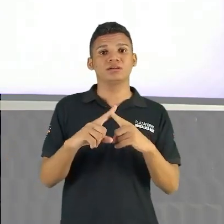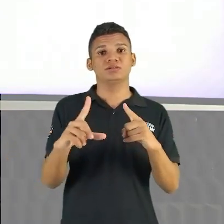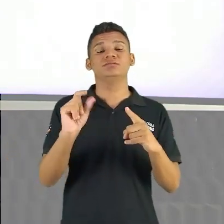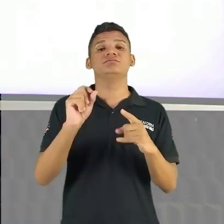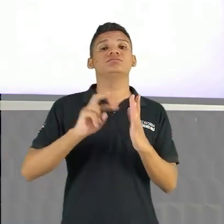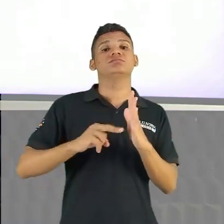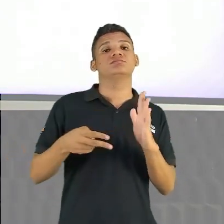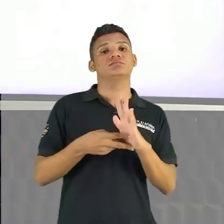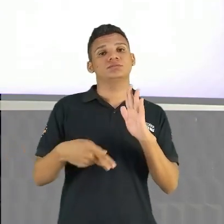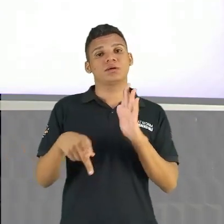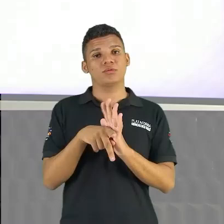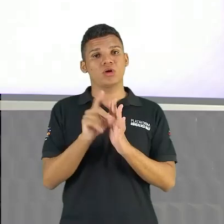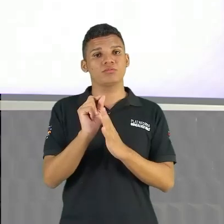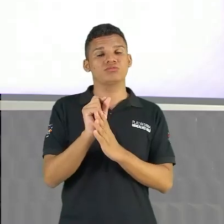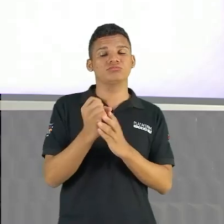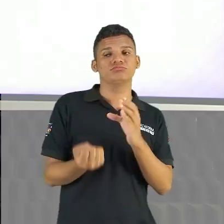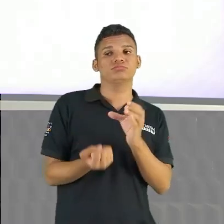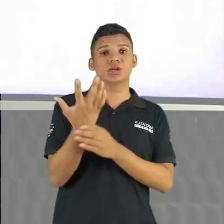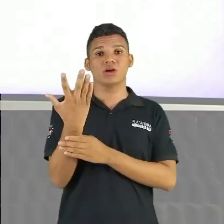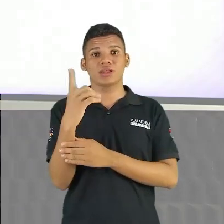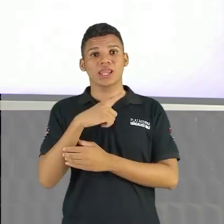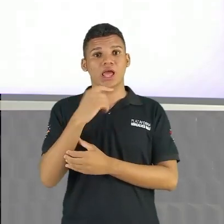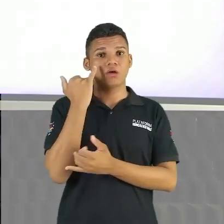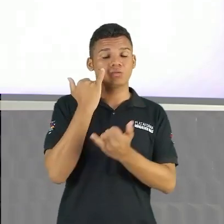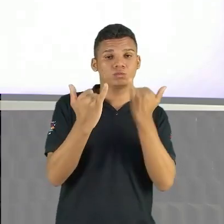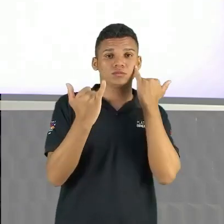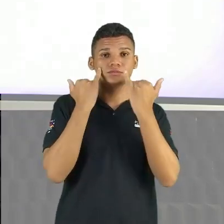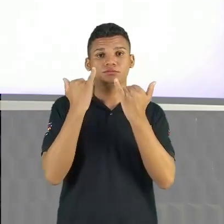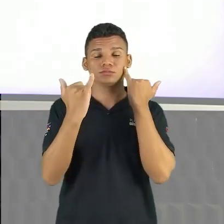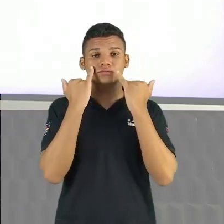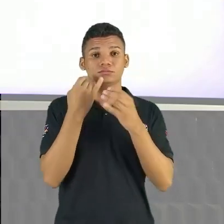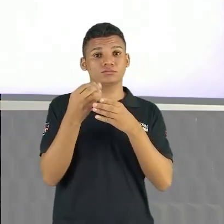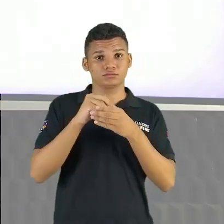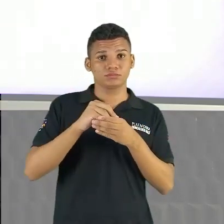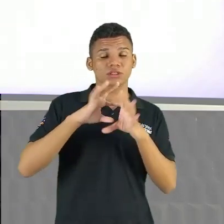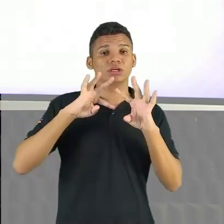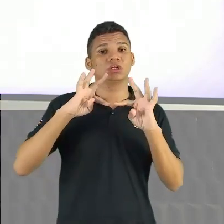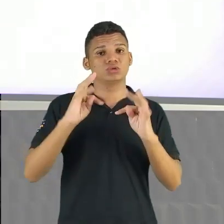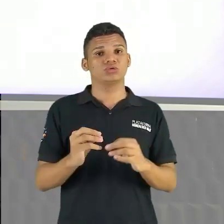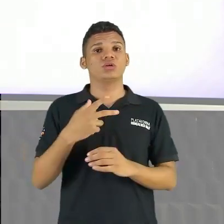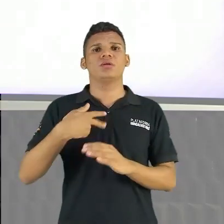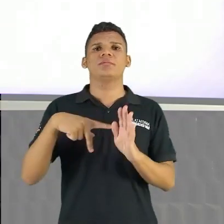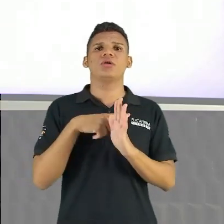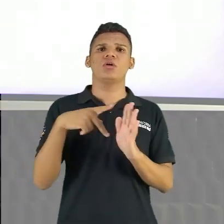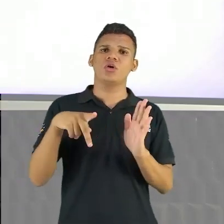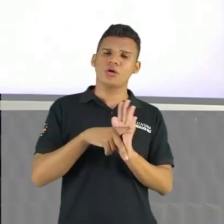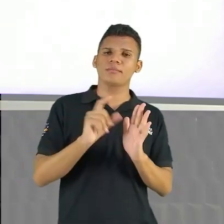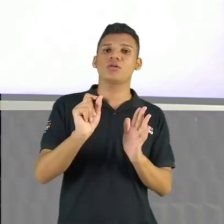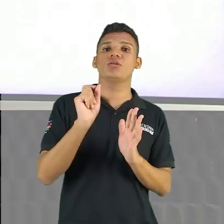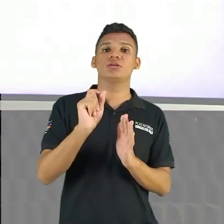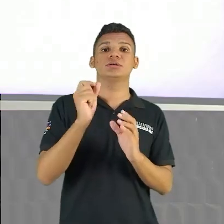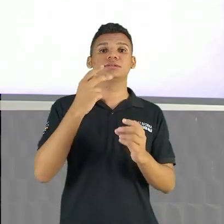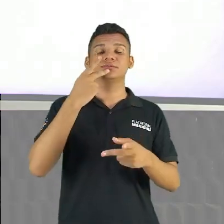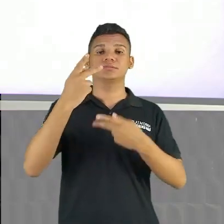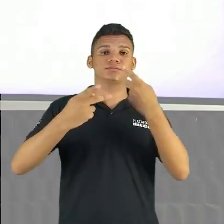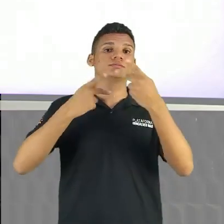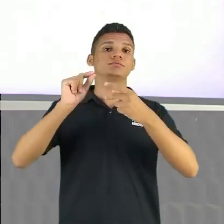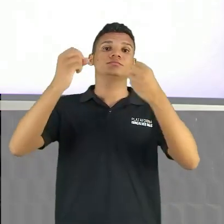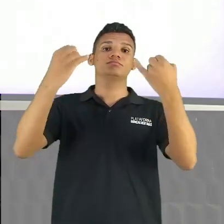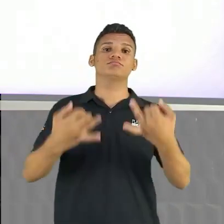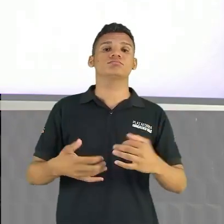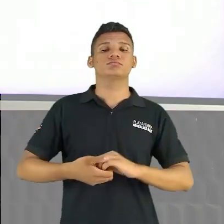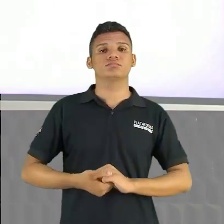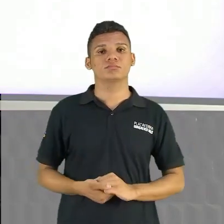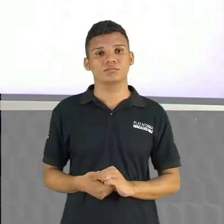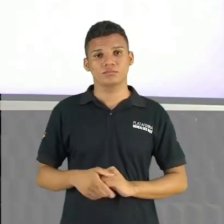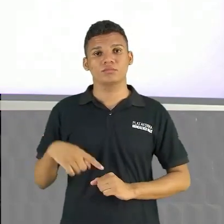base nos argum nas informações e em todo o aparato de sustentação dessa argumentação então a gente